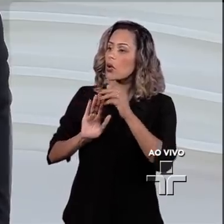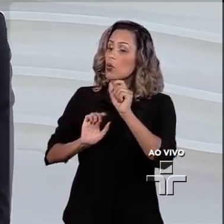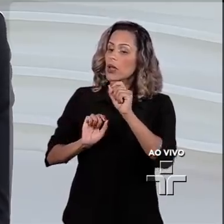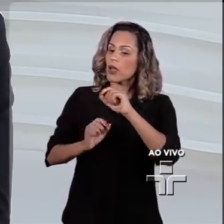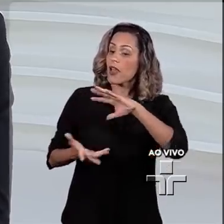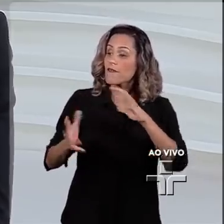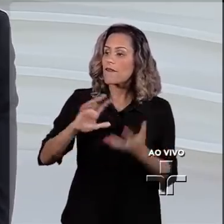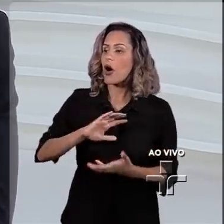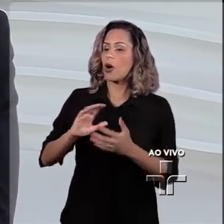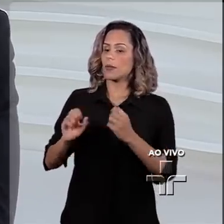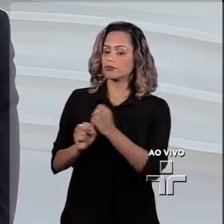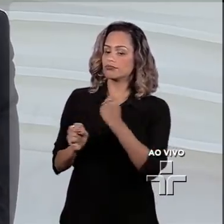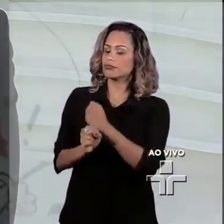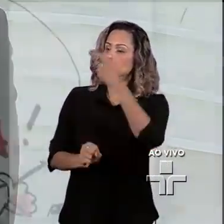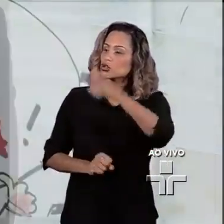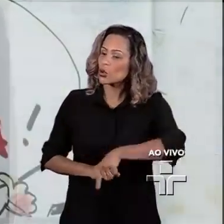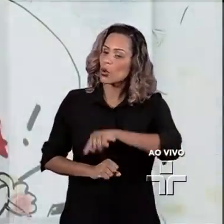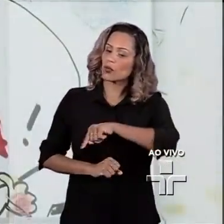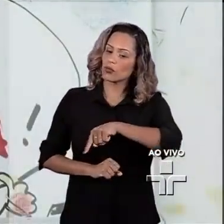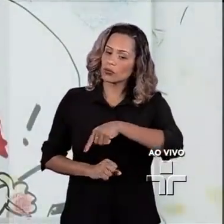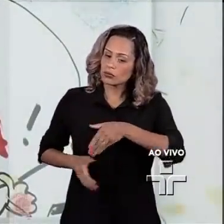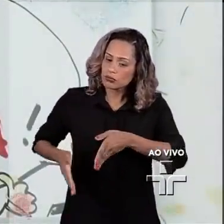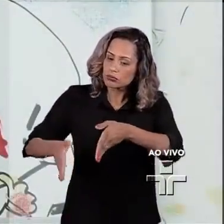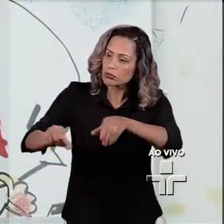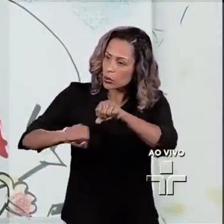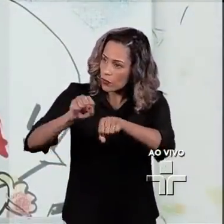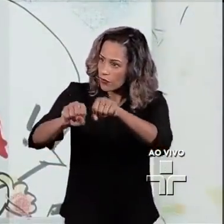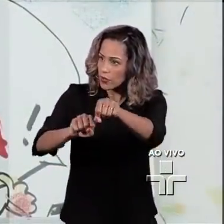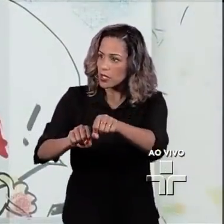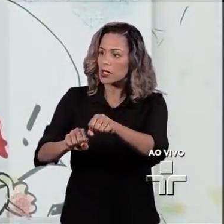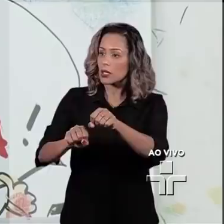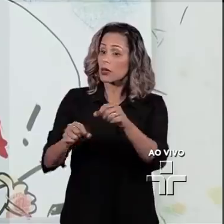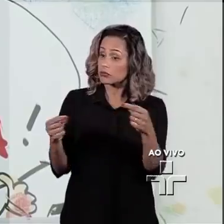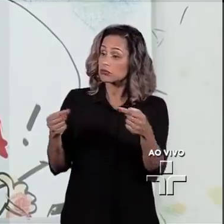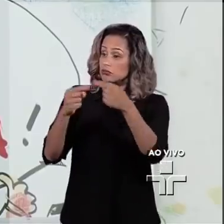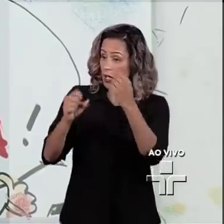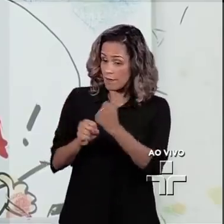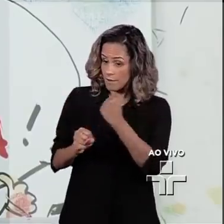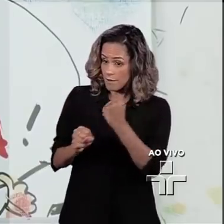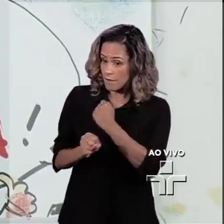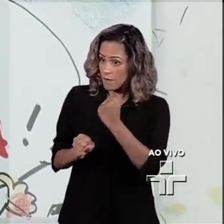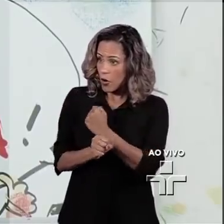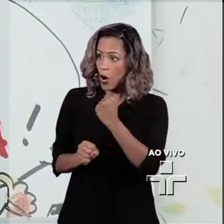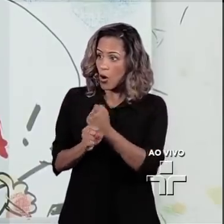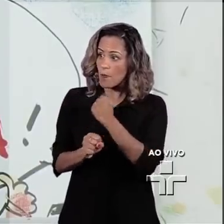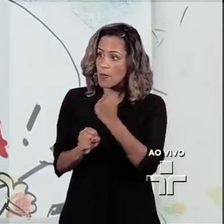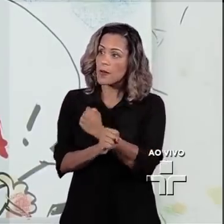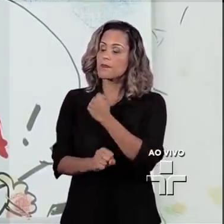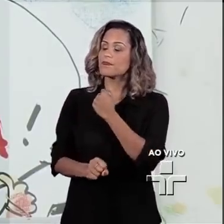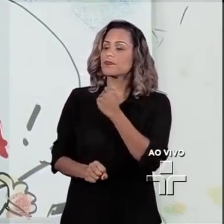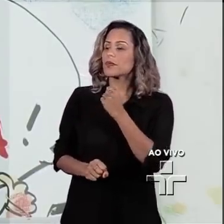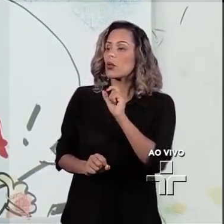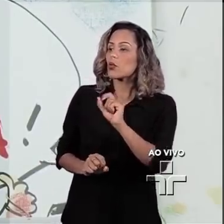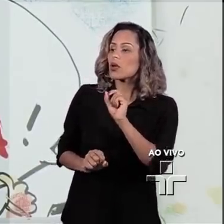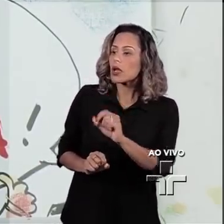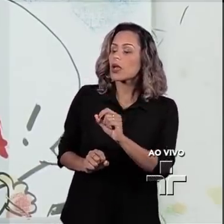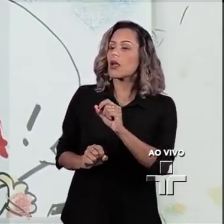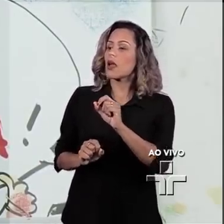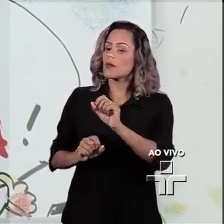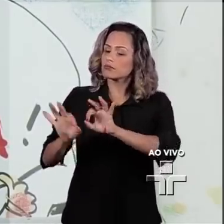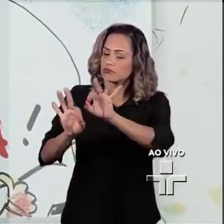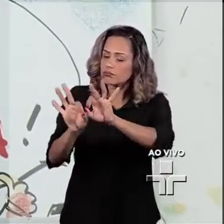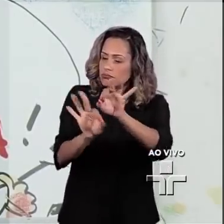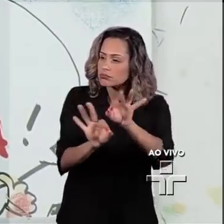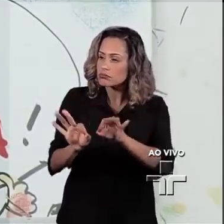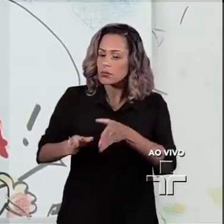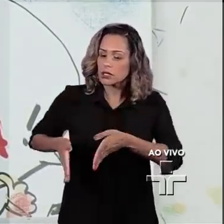que fazem sentido. Eu tinha muito receio de colocar recurso em manutenção e ampliação de ciclovia, que